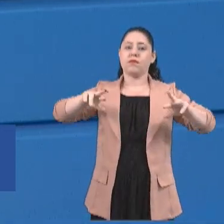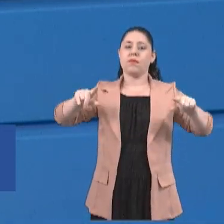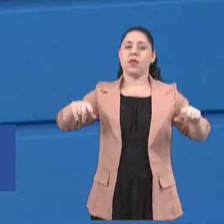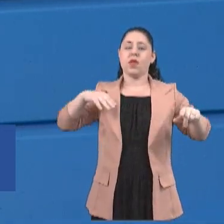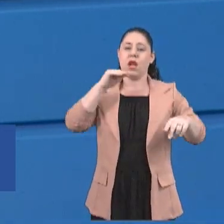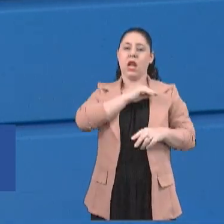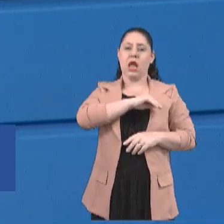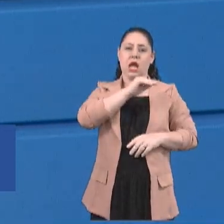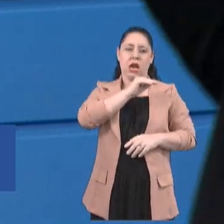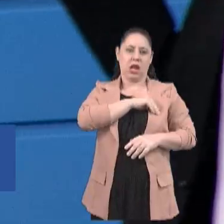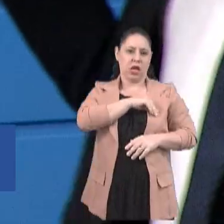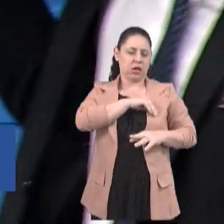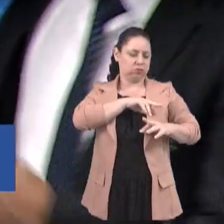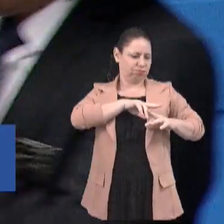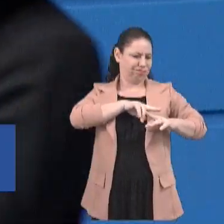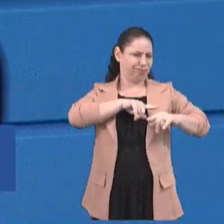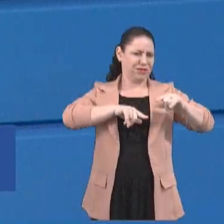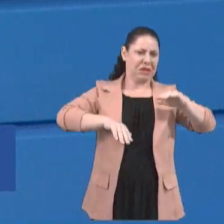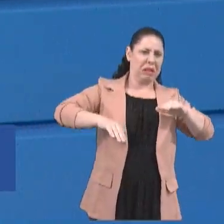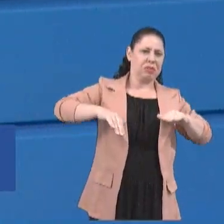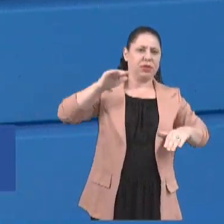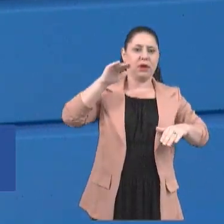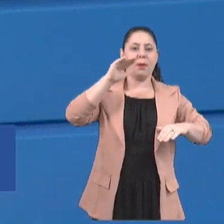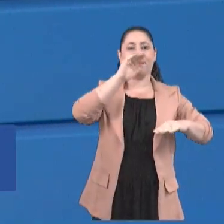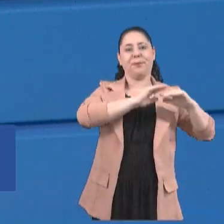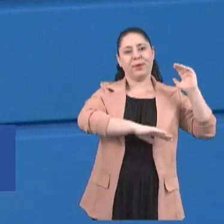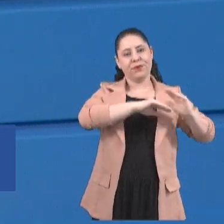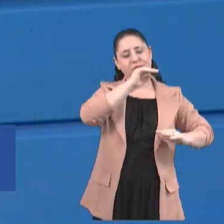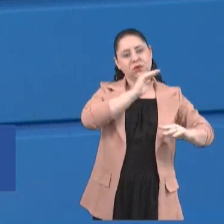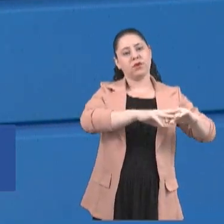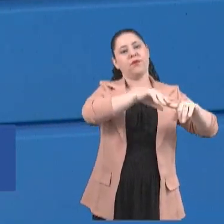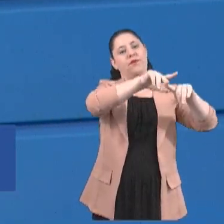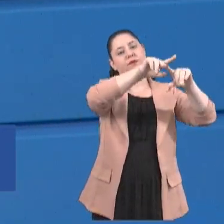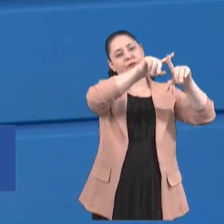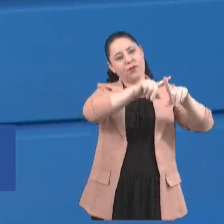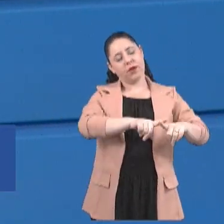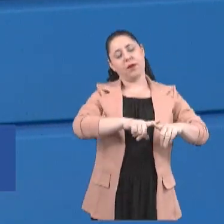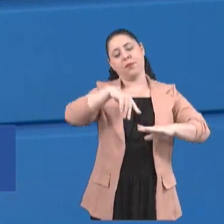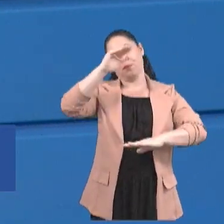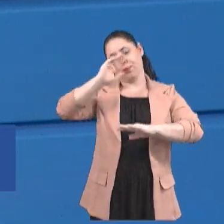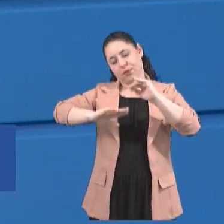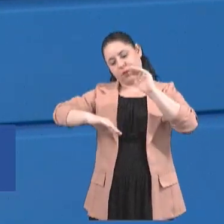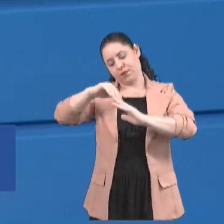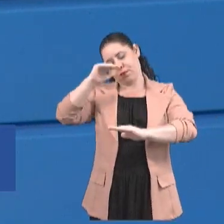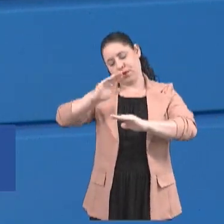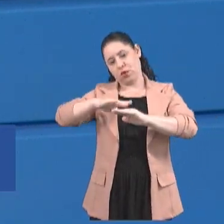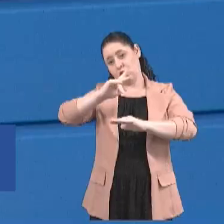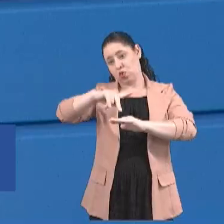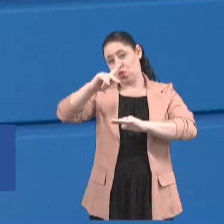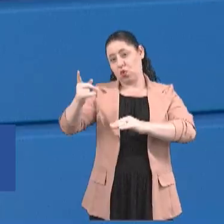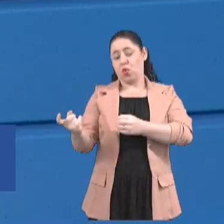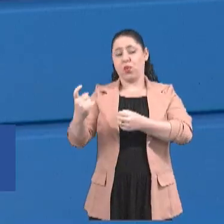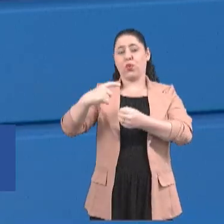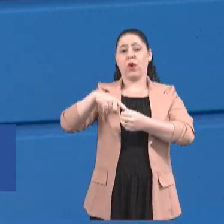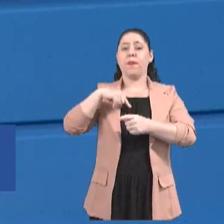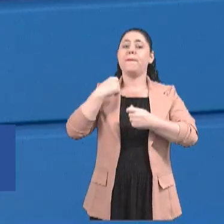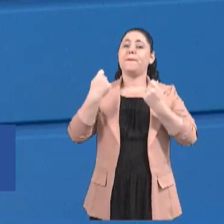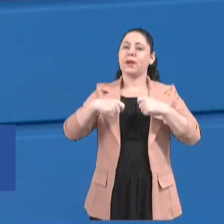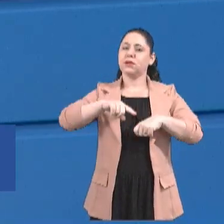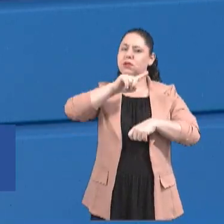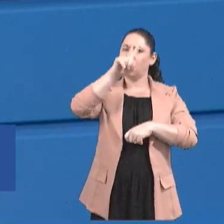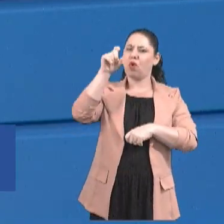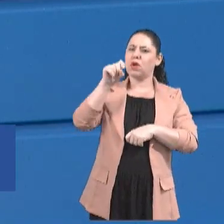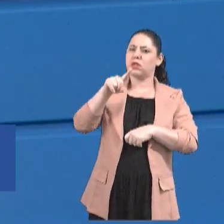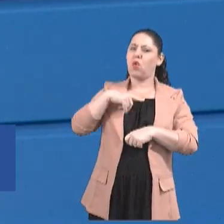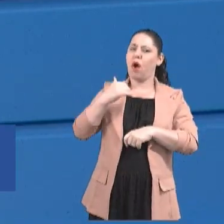diferença salarial tão grande do professor efetivo para o contratado. Essa é uma questão que precisa ser